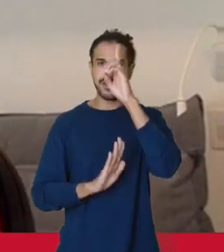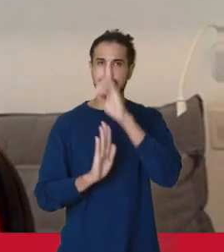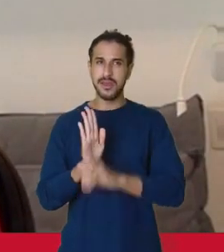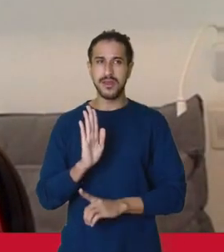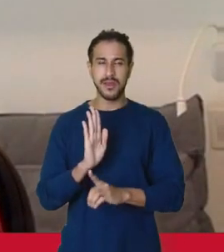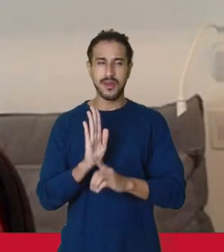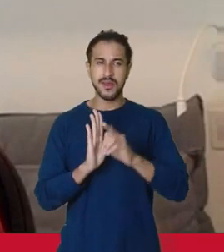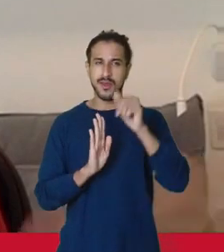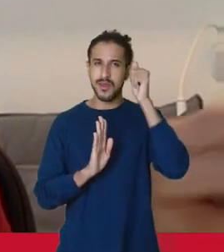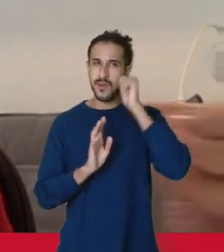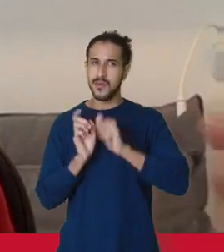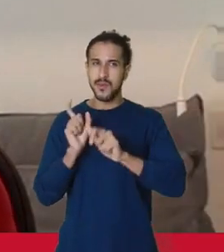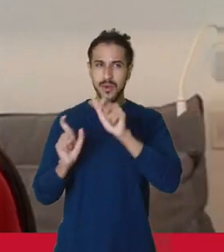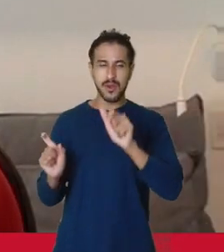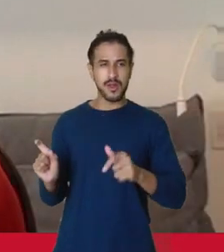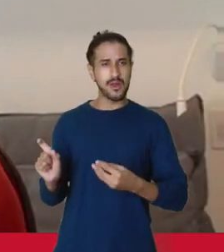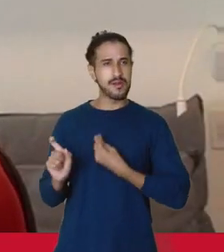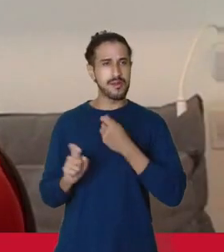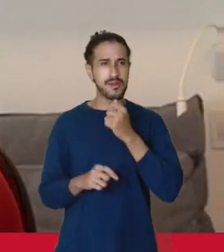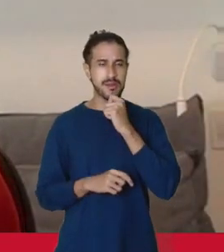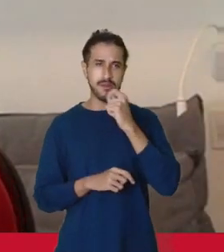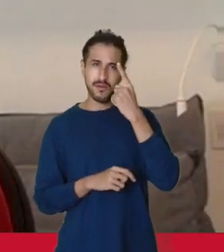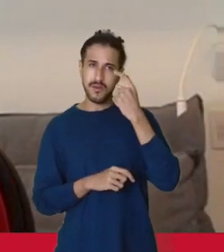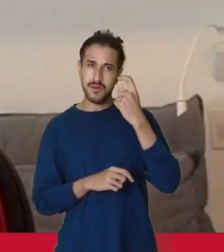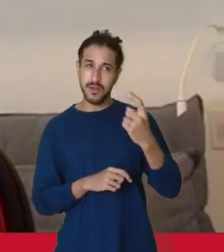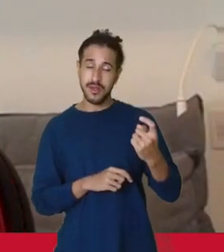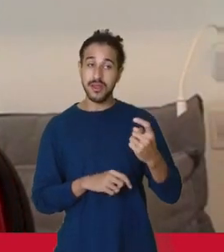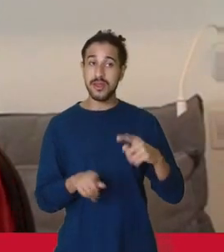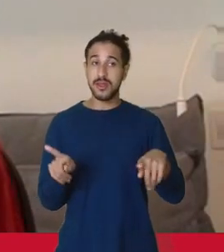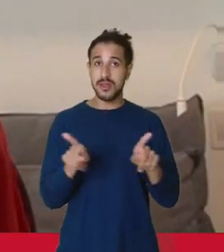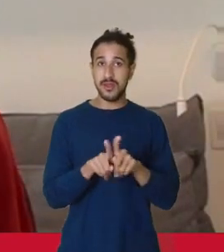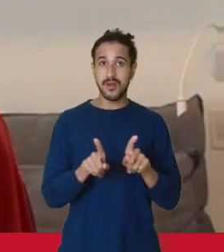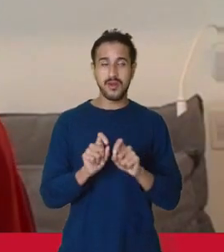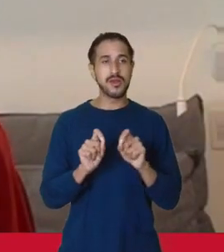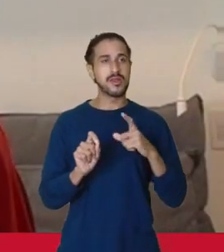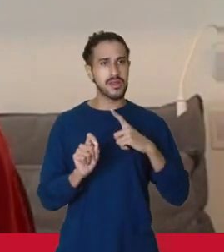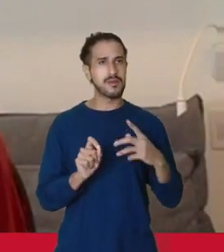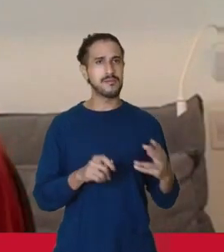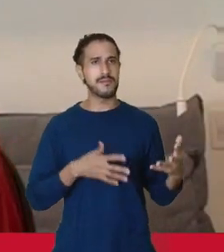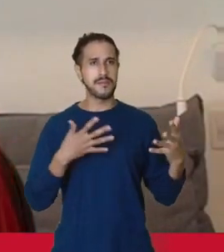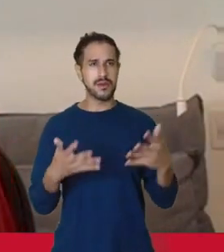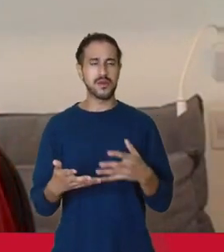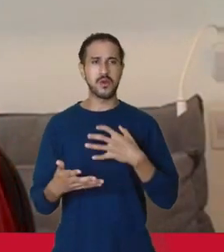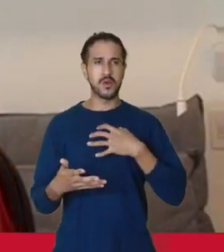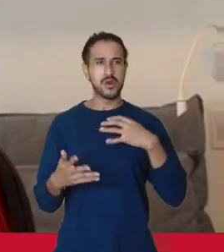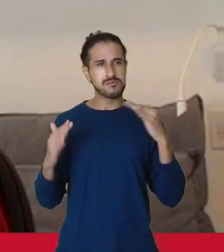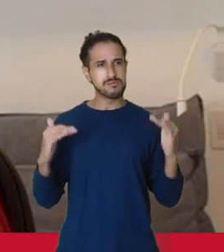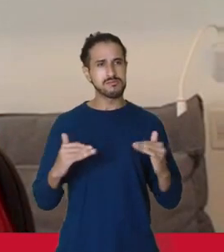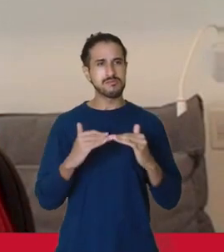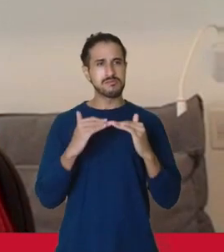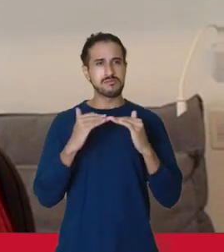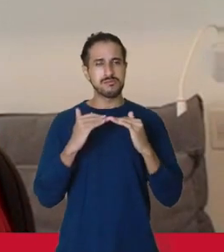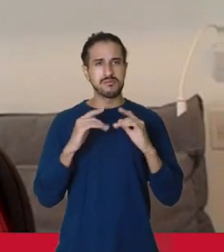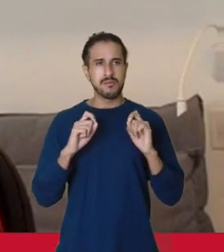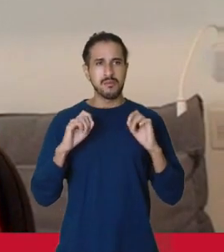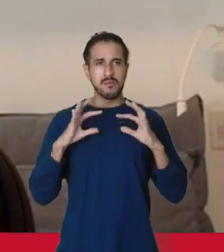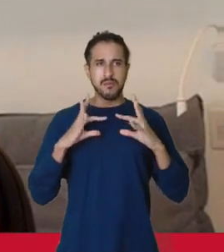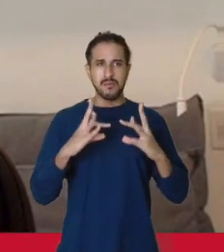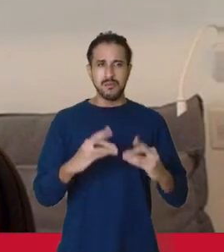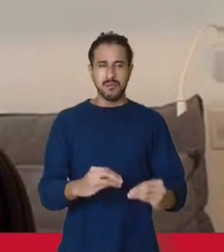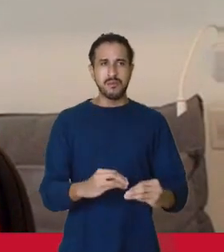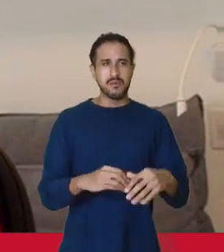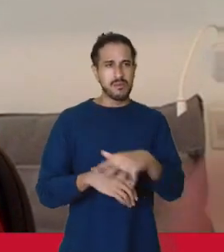direito das mulheres a uma vida sem violência, mas também à participação de maneira equânime em todos